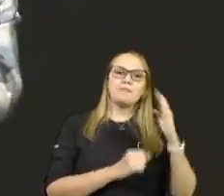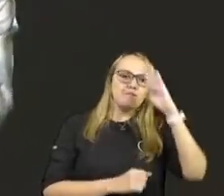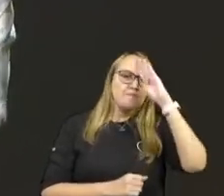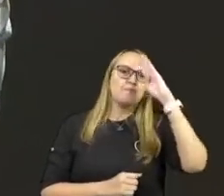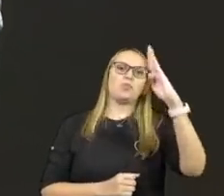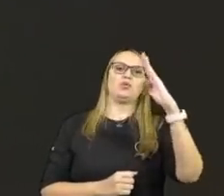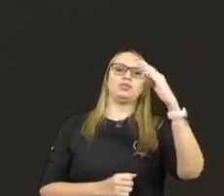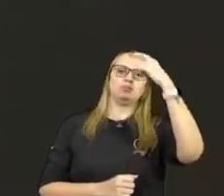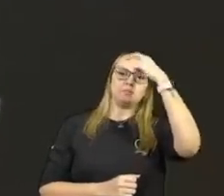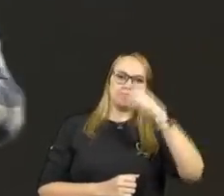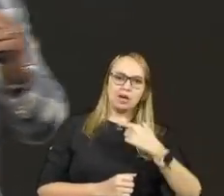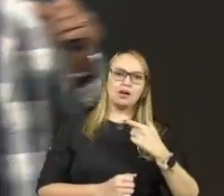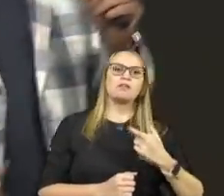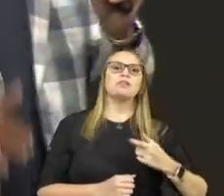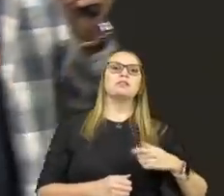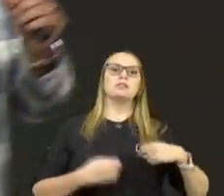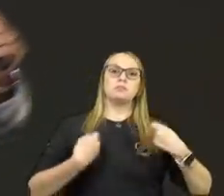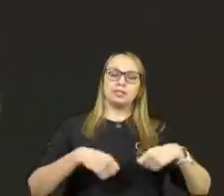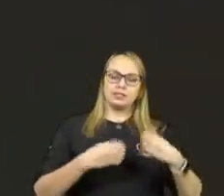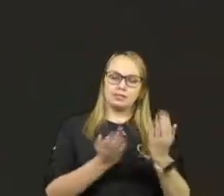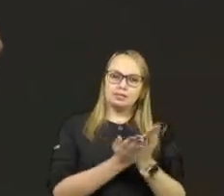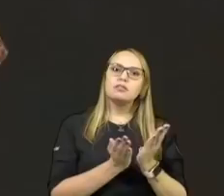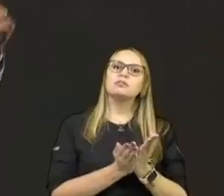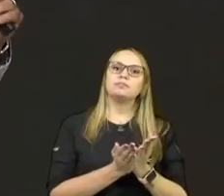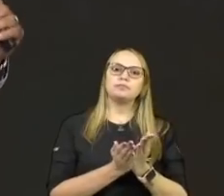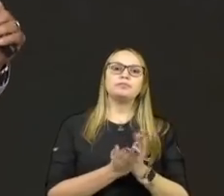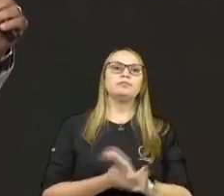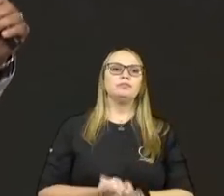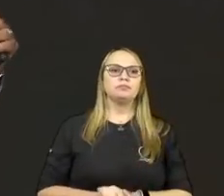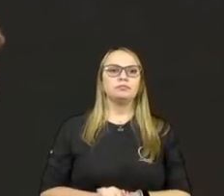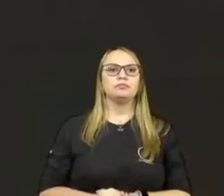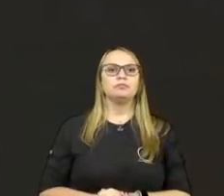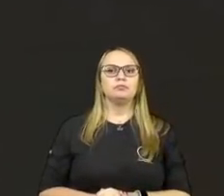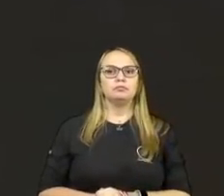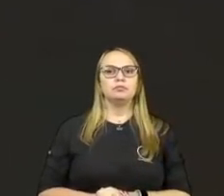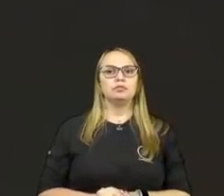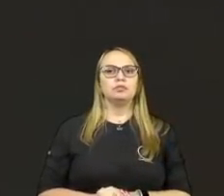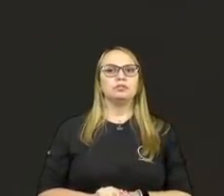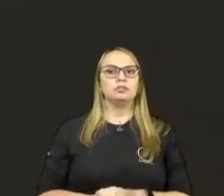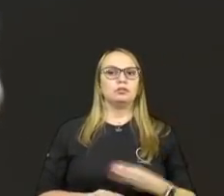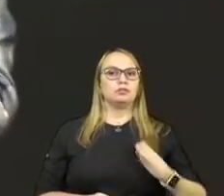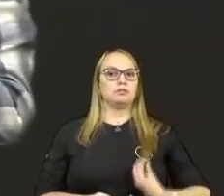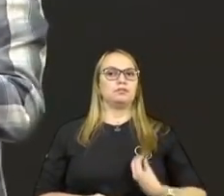fundamental da vida cristã e uma condição da vida eterna.